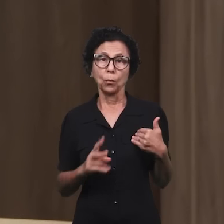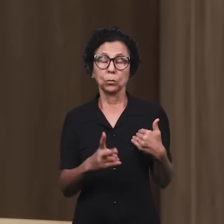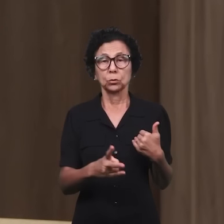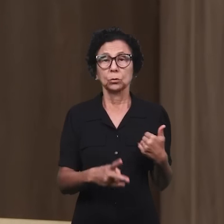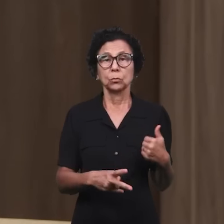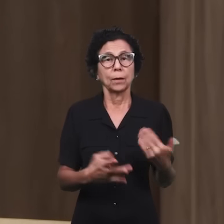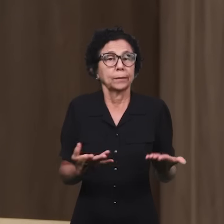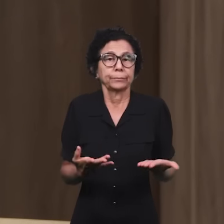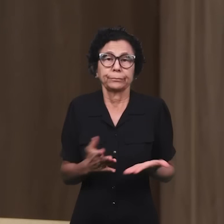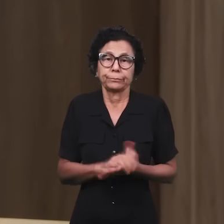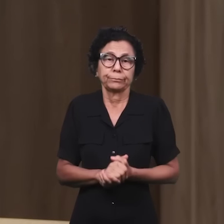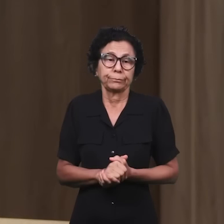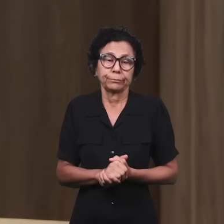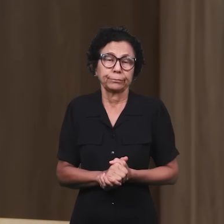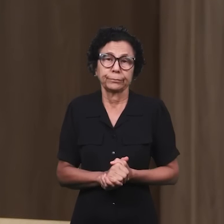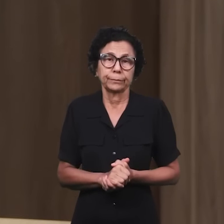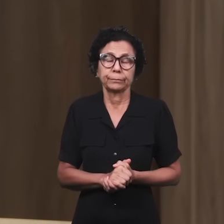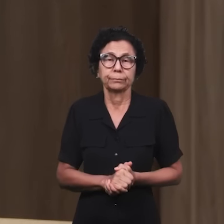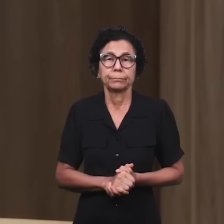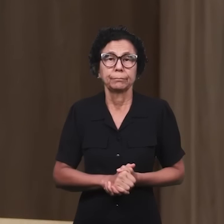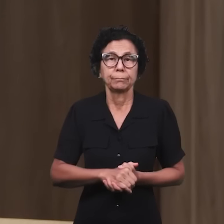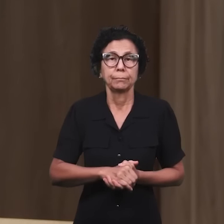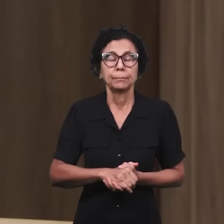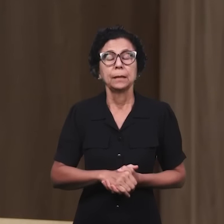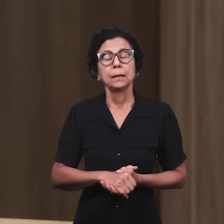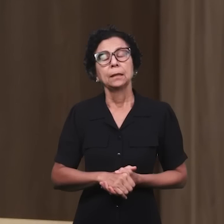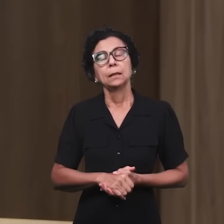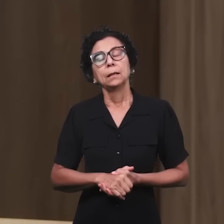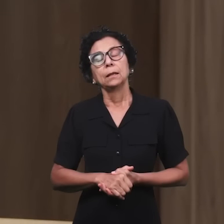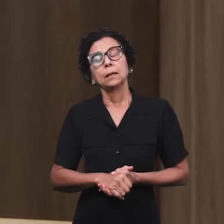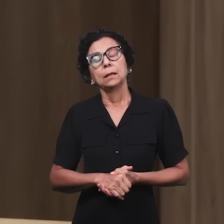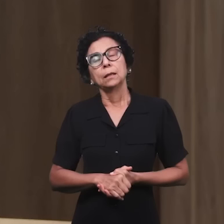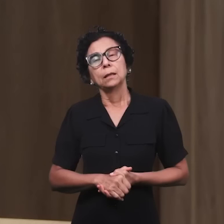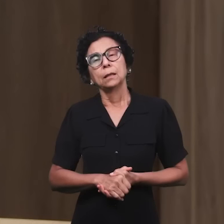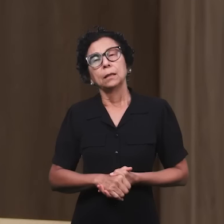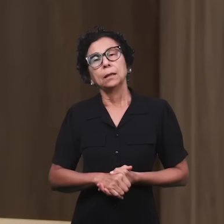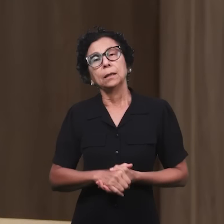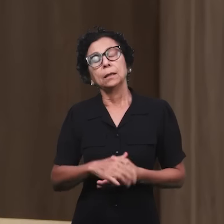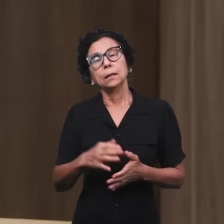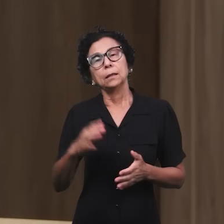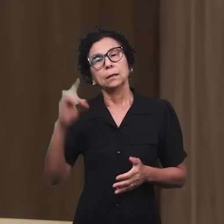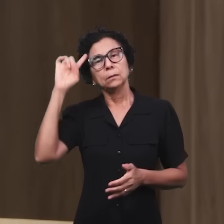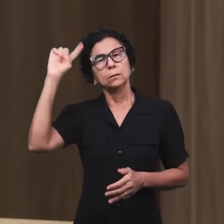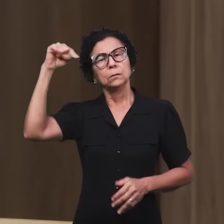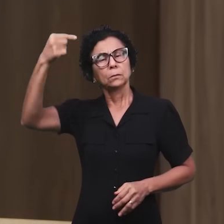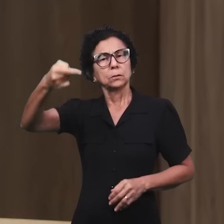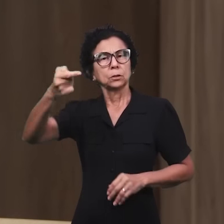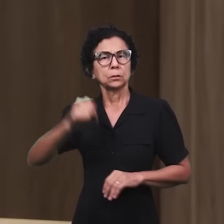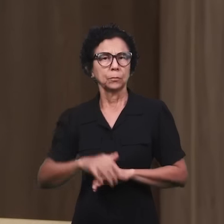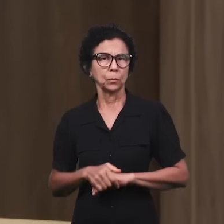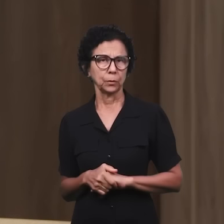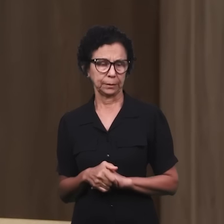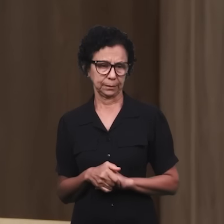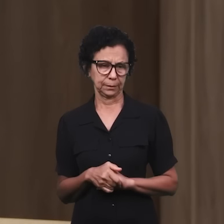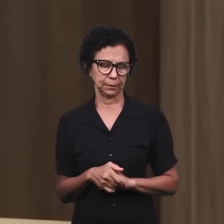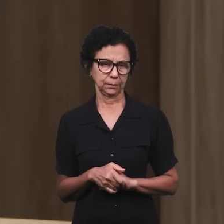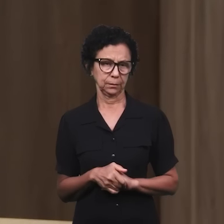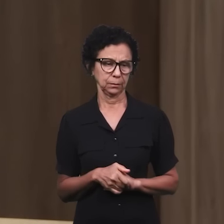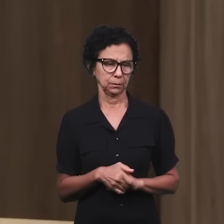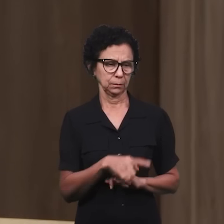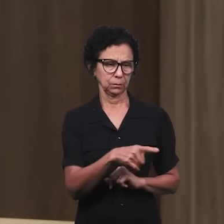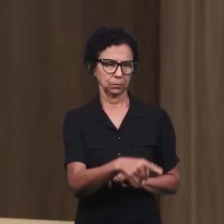como esperar muito. Aí, no outro dia, né, Douglas e Guilherme, a cor do menino estava diferente.